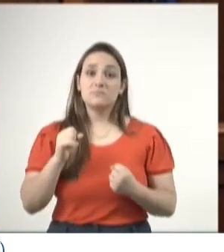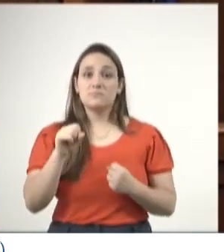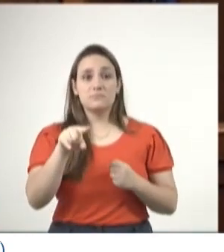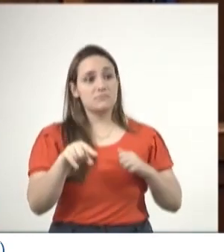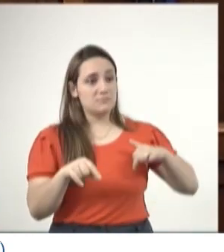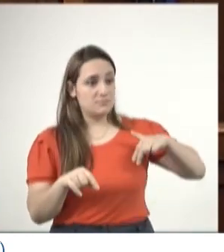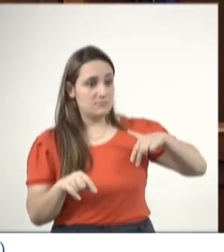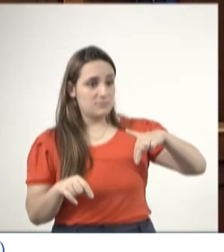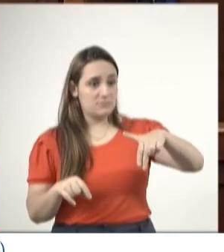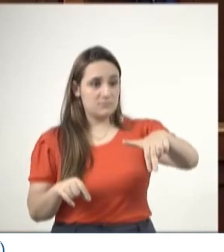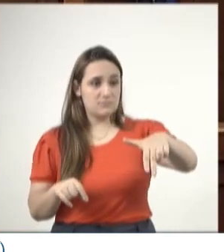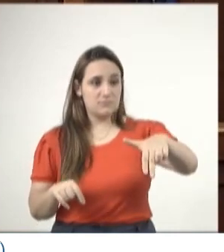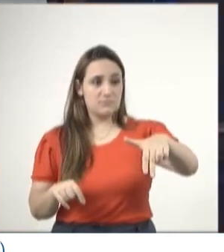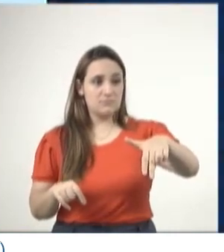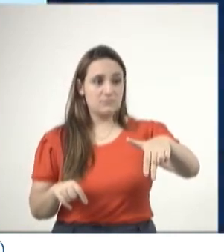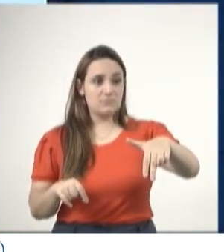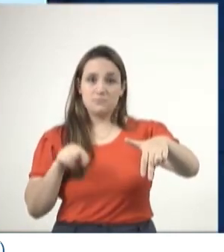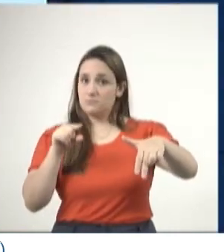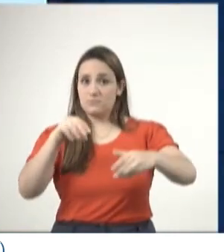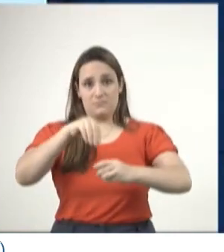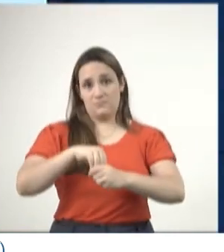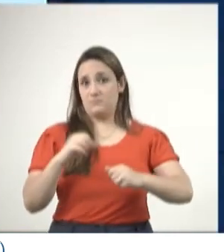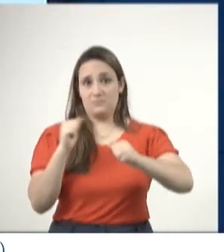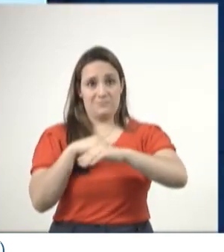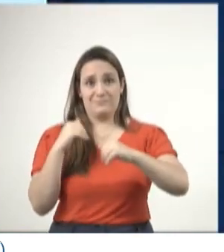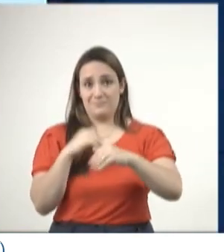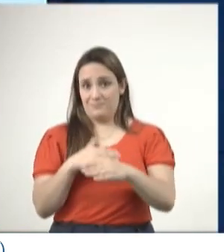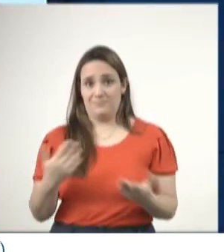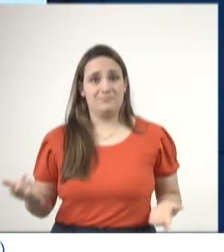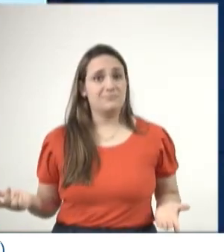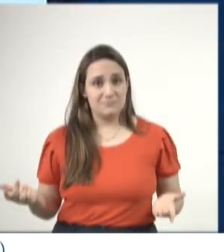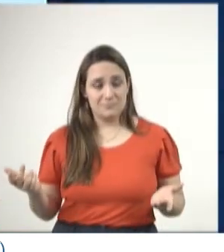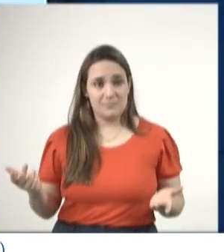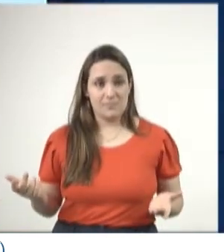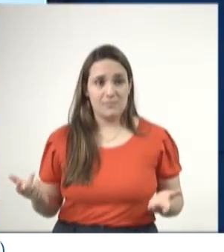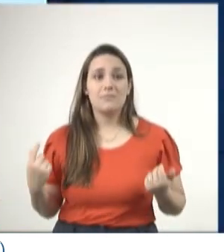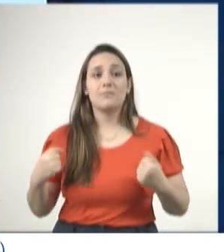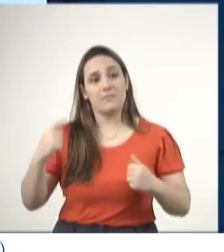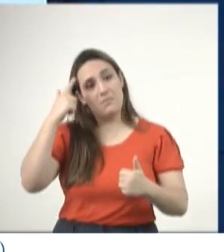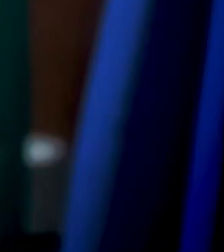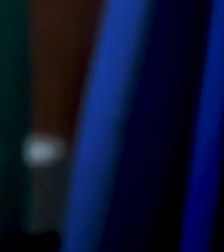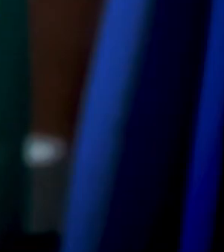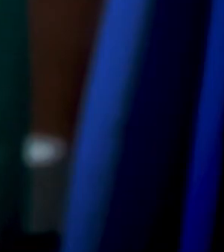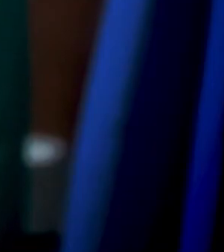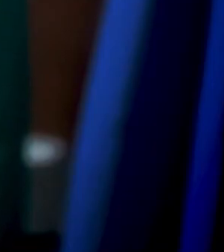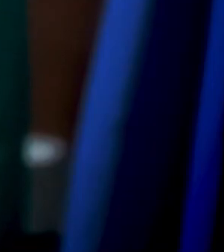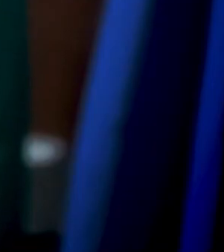no mercado, para ir num serviço, você está no trânsito. Então, a gente precisa refletir sobre isso.